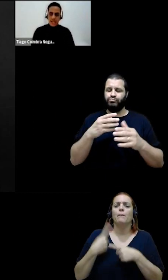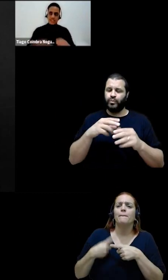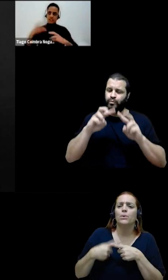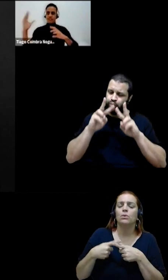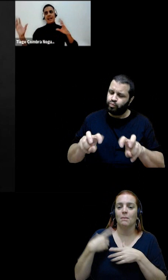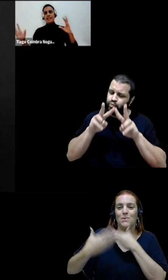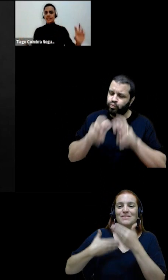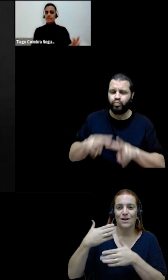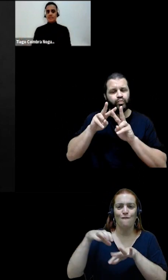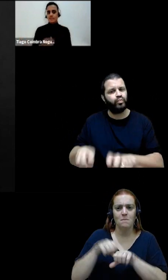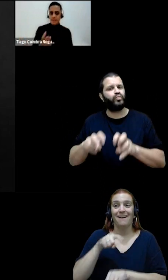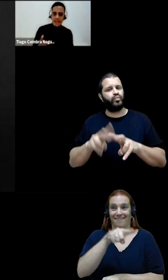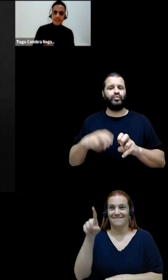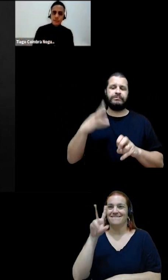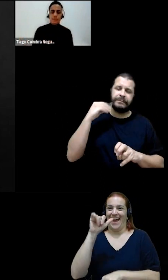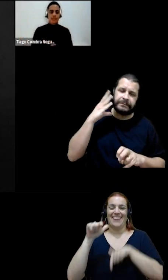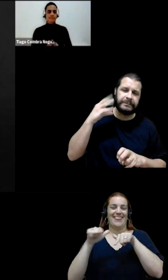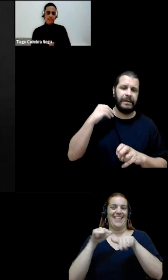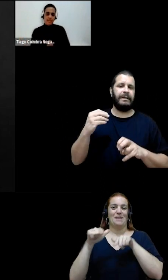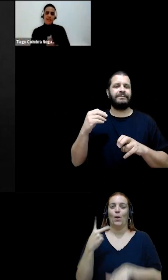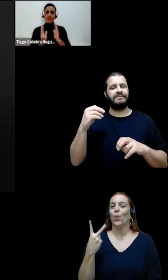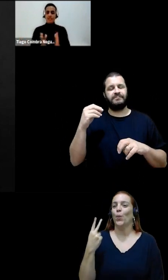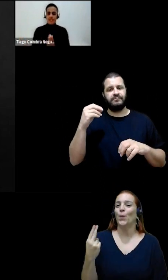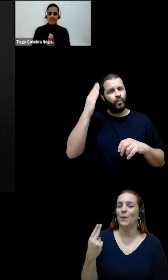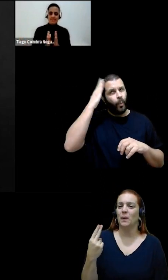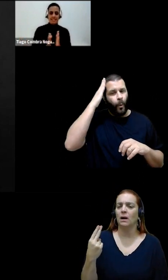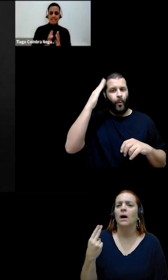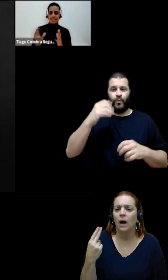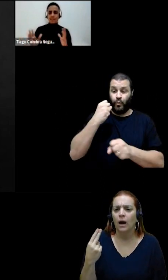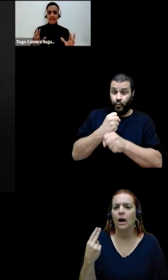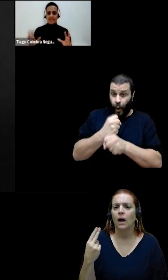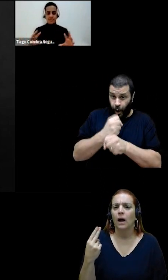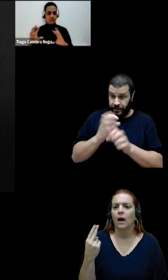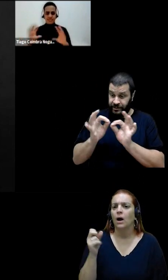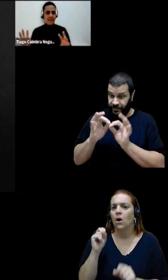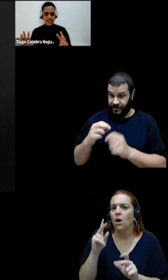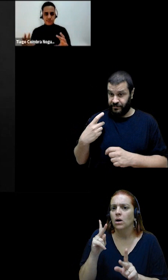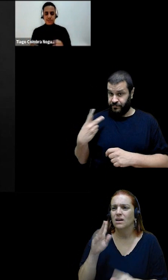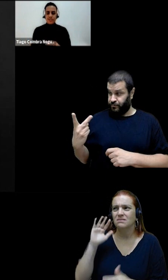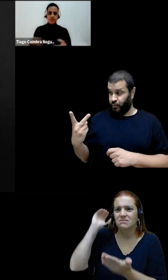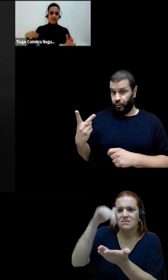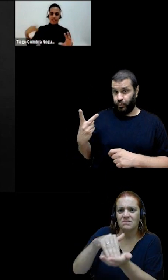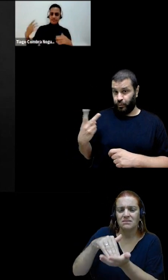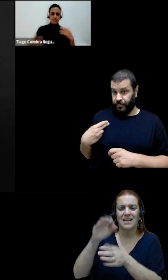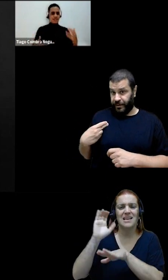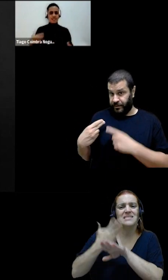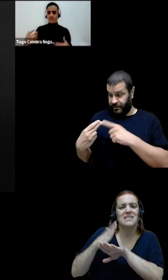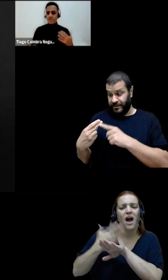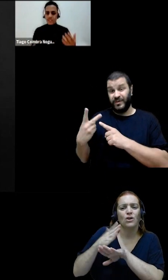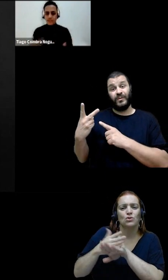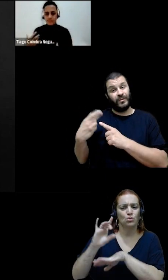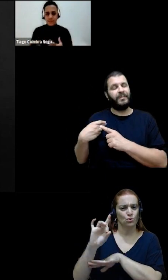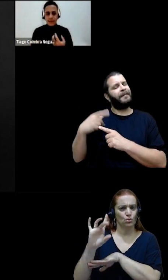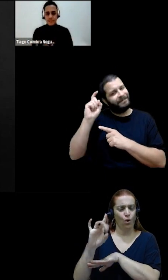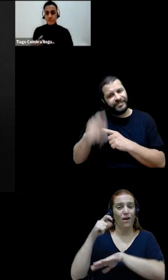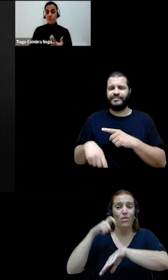presente. A gente fala, não, vocês vão trabalhar em dupla, né? Ok, mas a gente aparece isso no estágio. Durante a formação, a